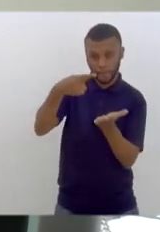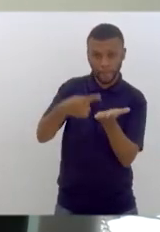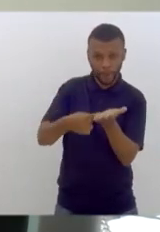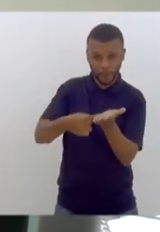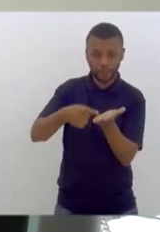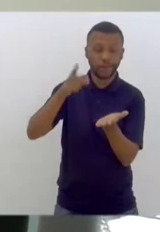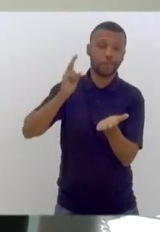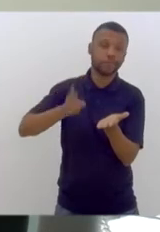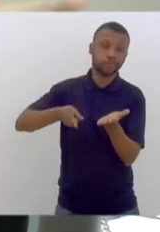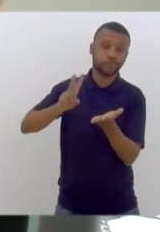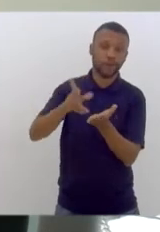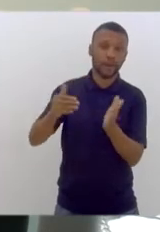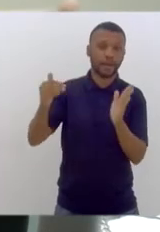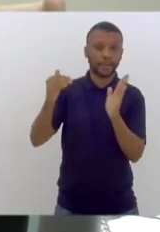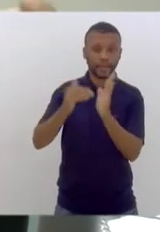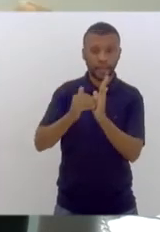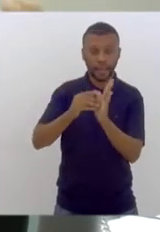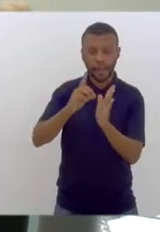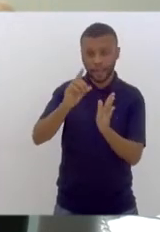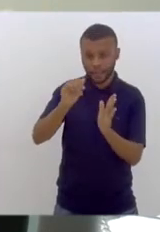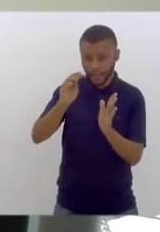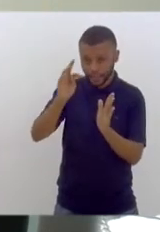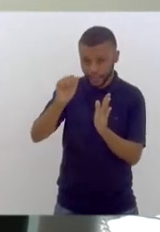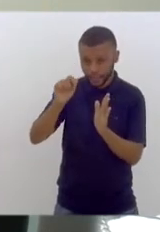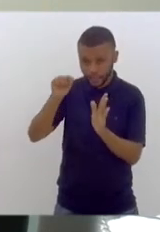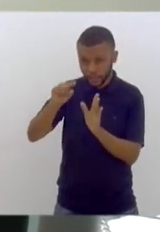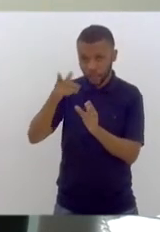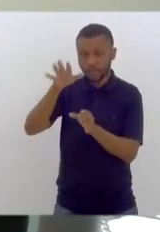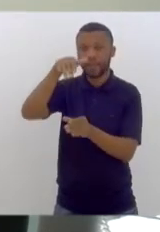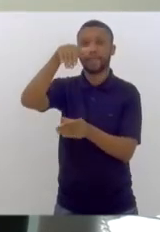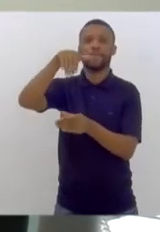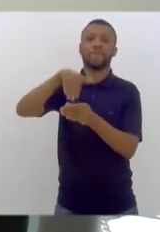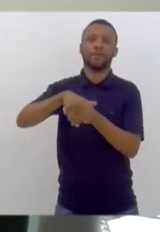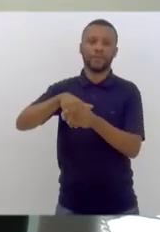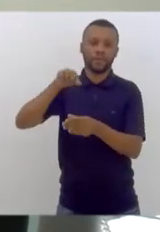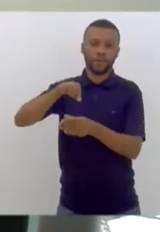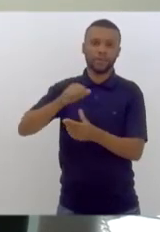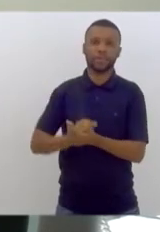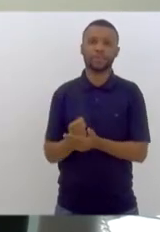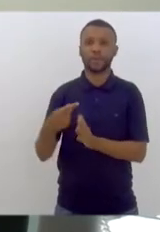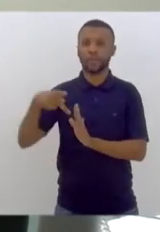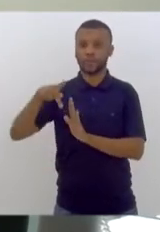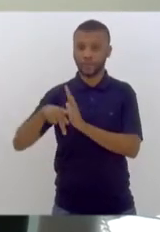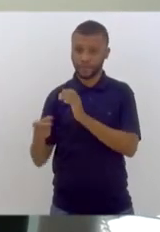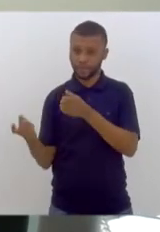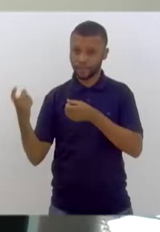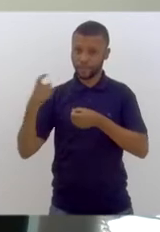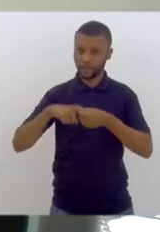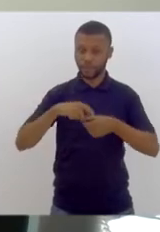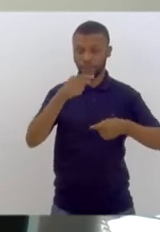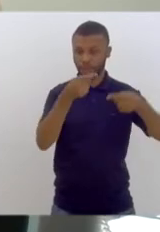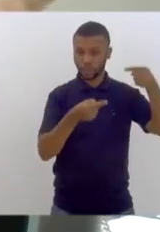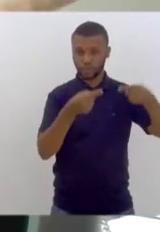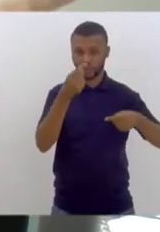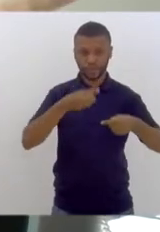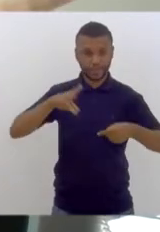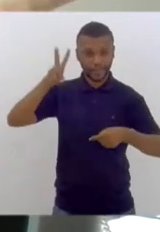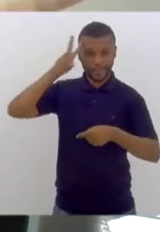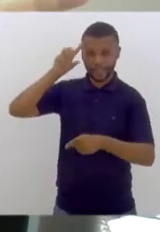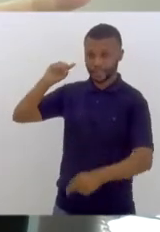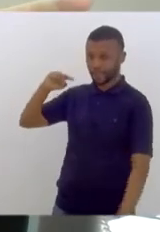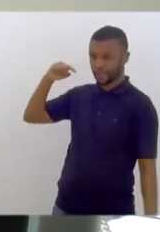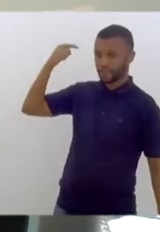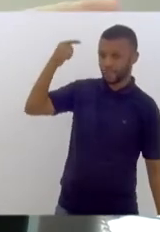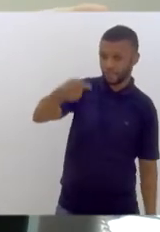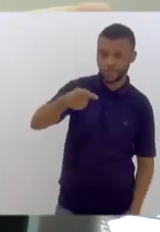permanente até a data da votação. O projeto voltaria à pauta na próxima terça